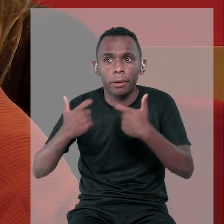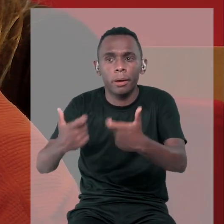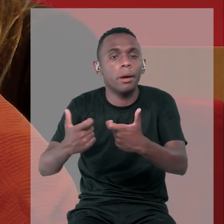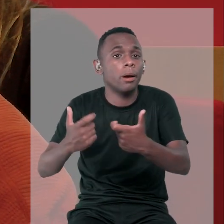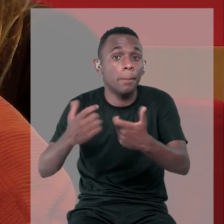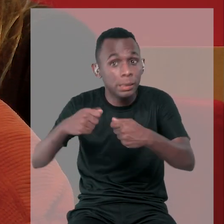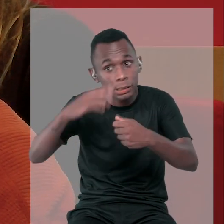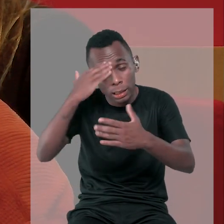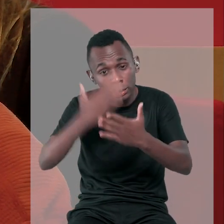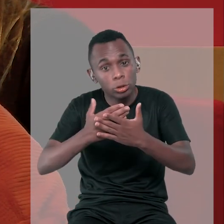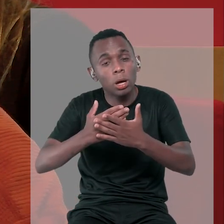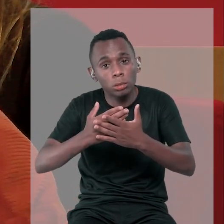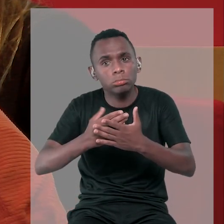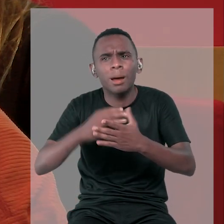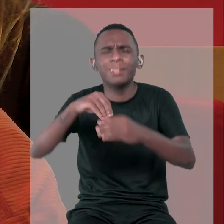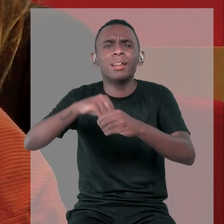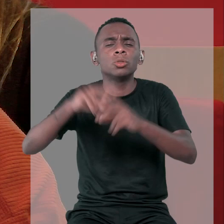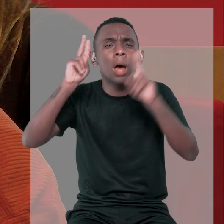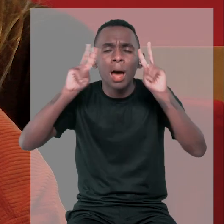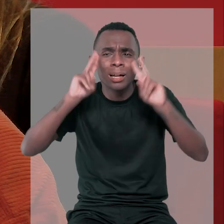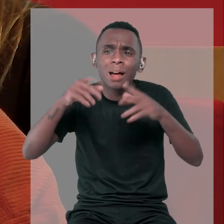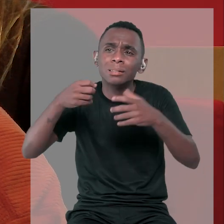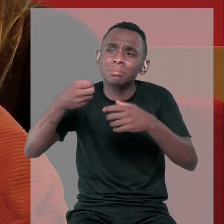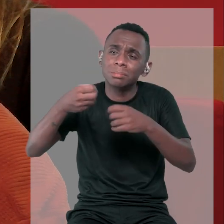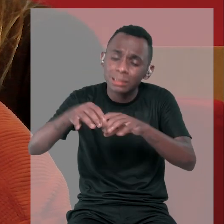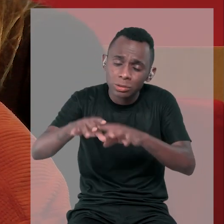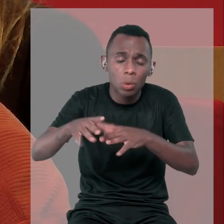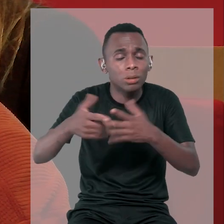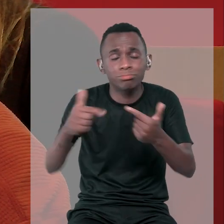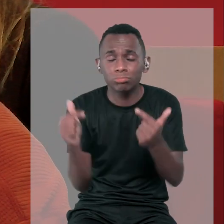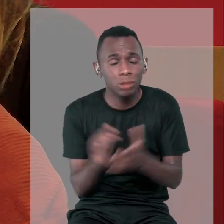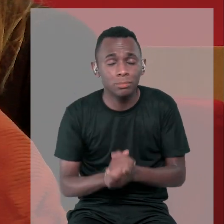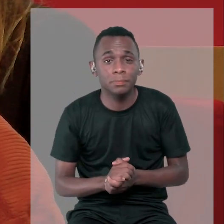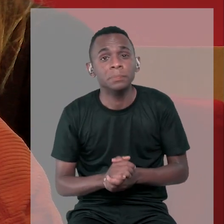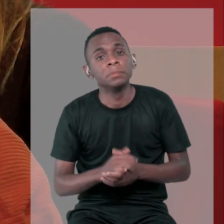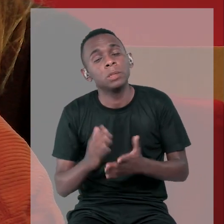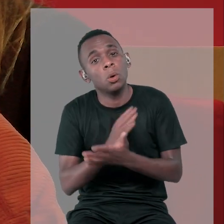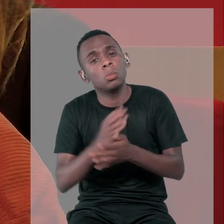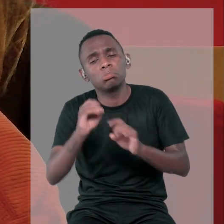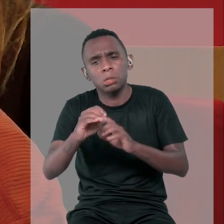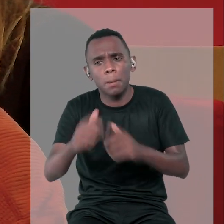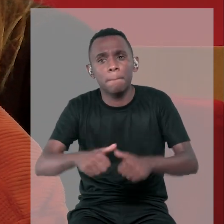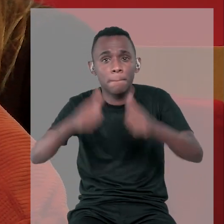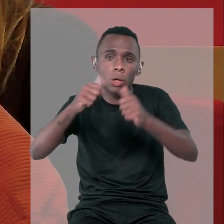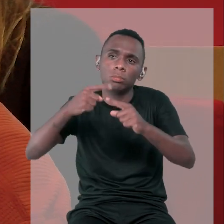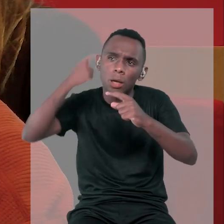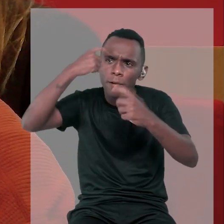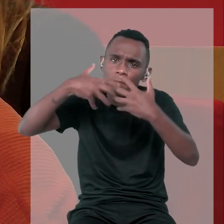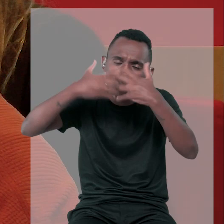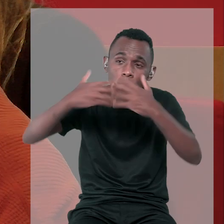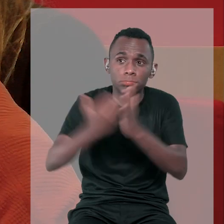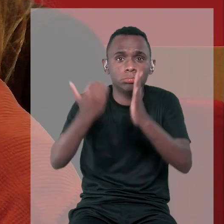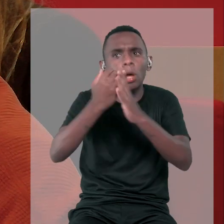história. Ou seja, será que a educação, as melhores noções, a reflexão maior não possa? Nós ainda